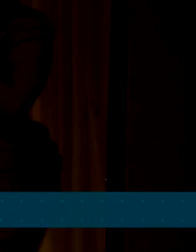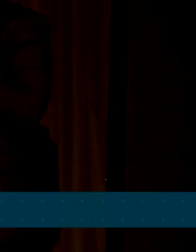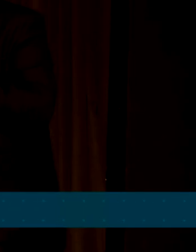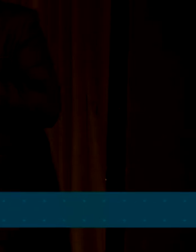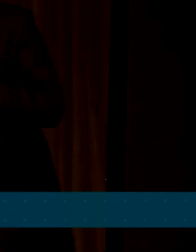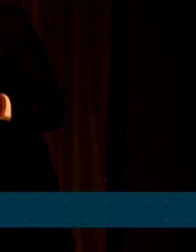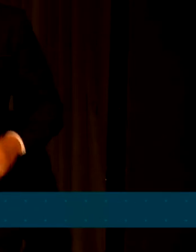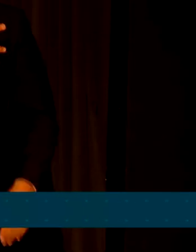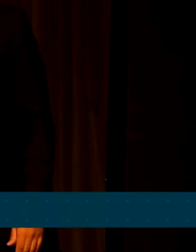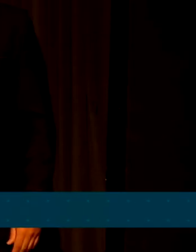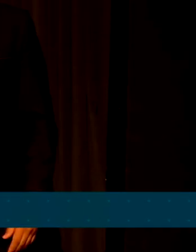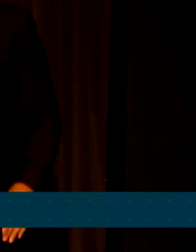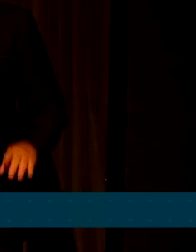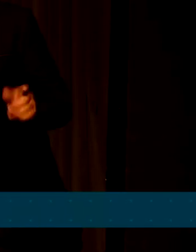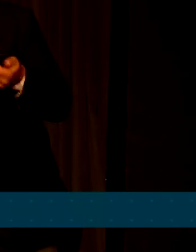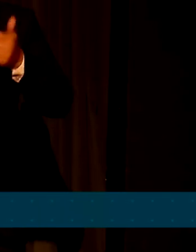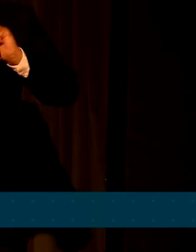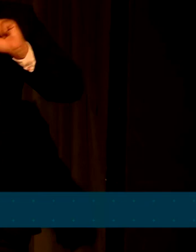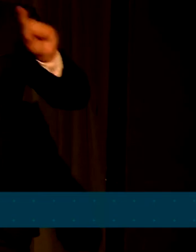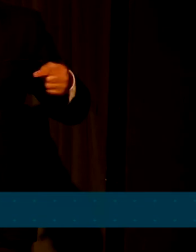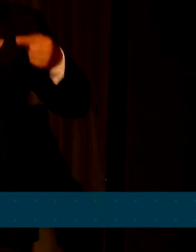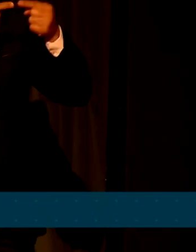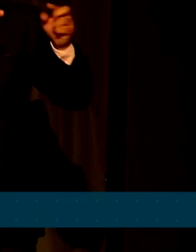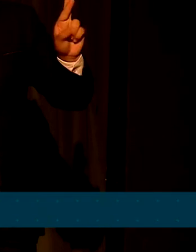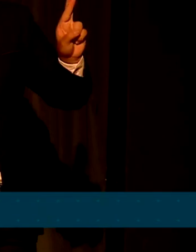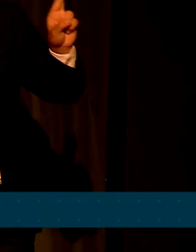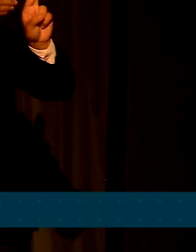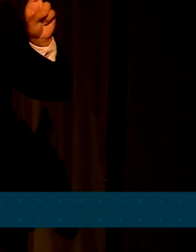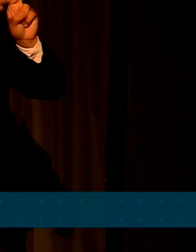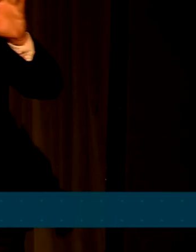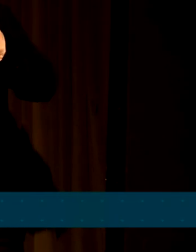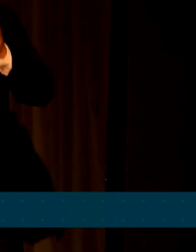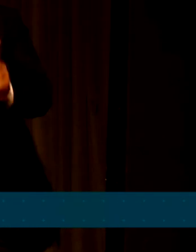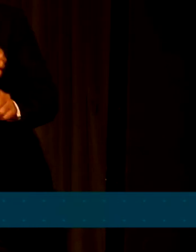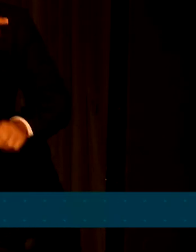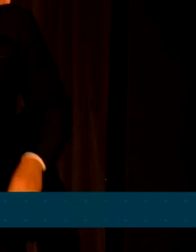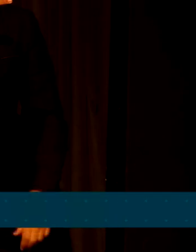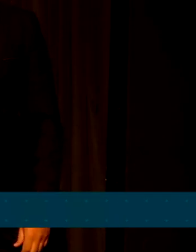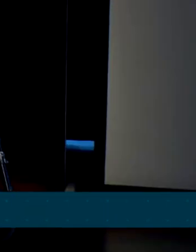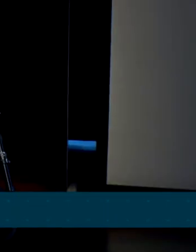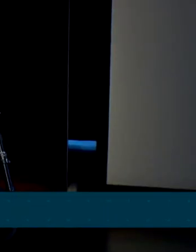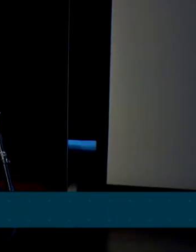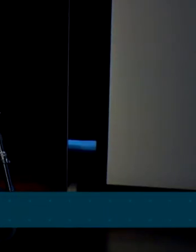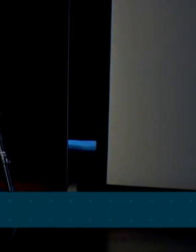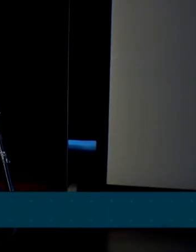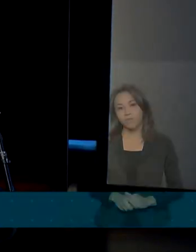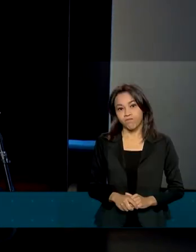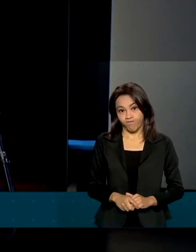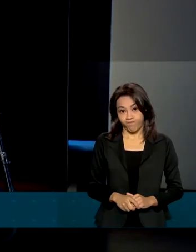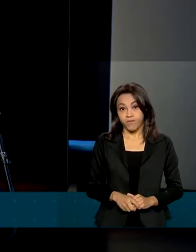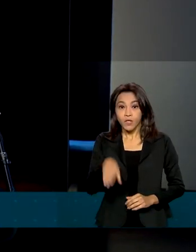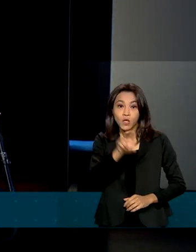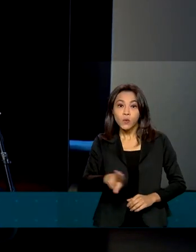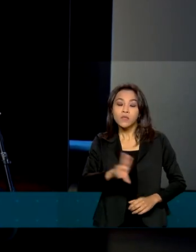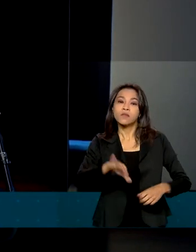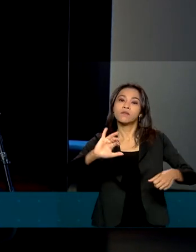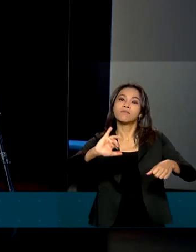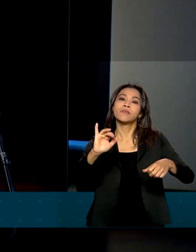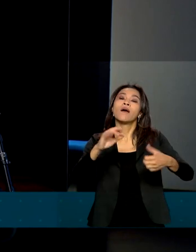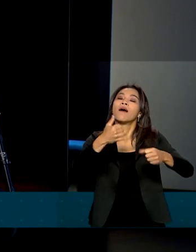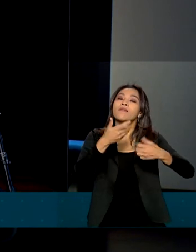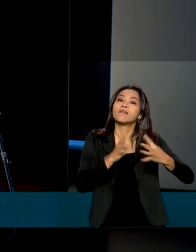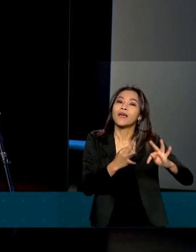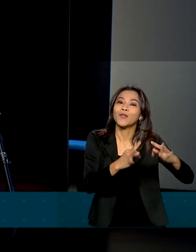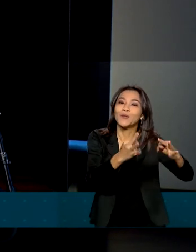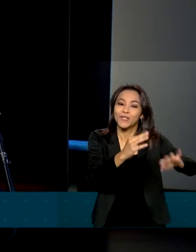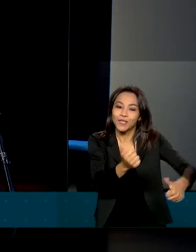habilitados como serviços de referência, totalizando 21 em nosso país. E por meio de tecnologia assistiva, o